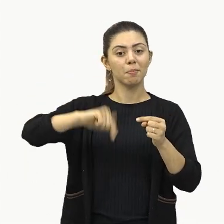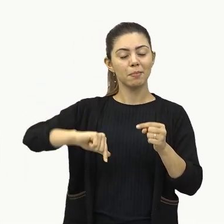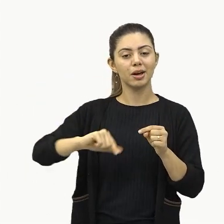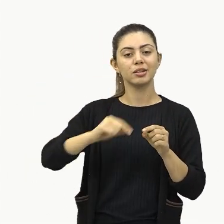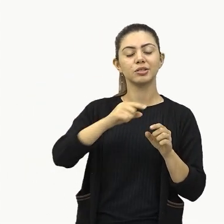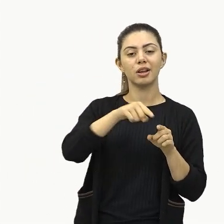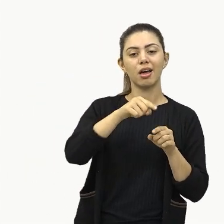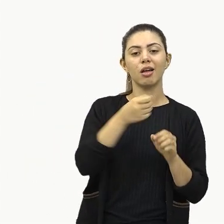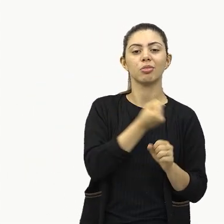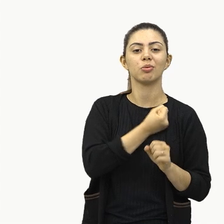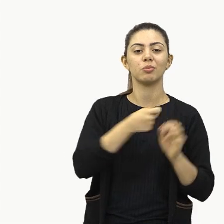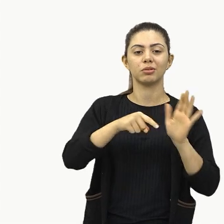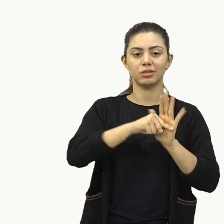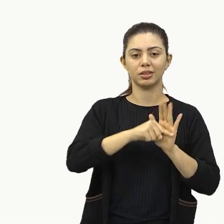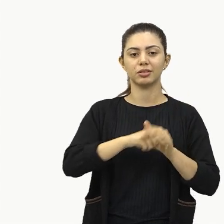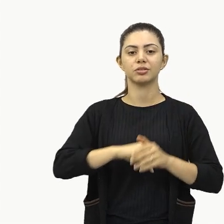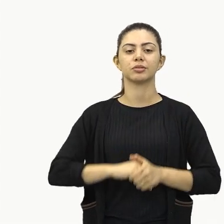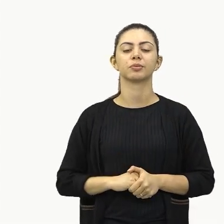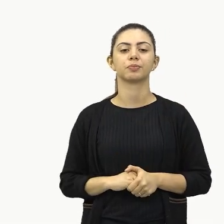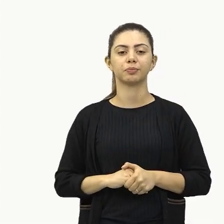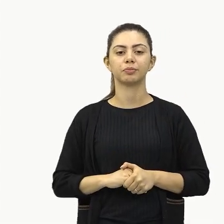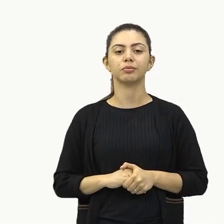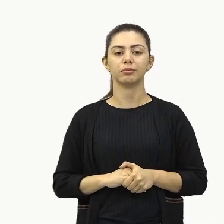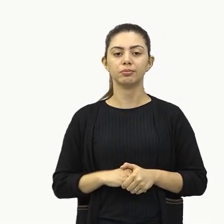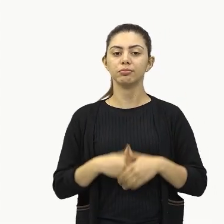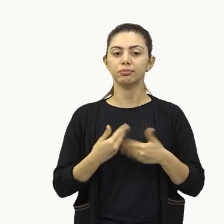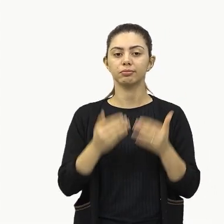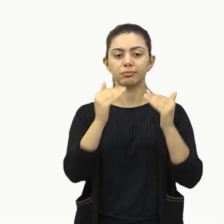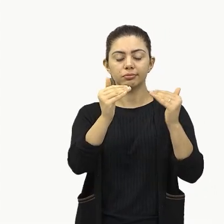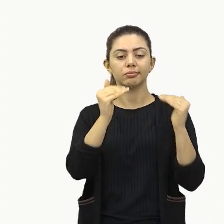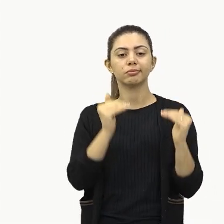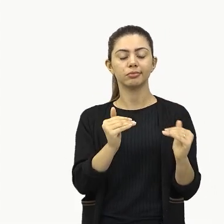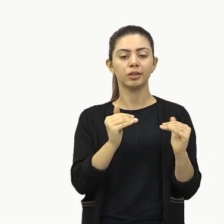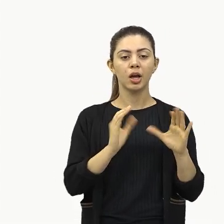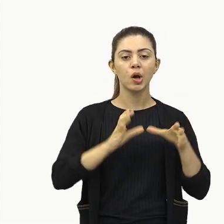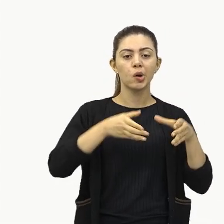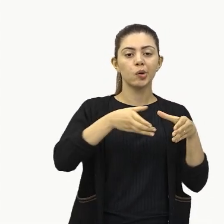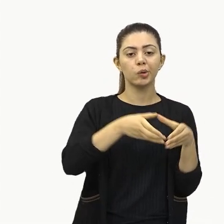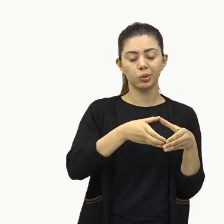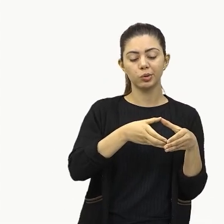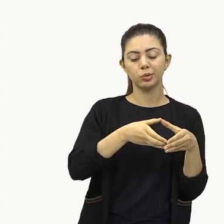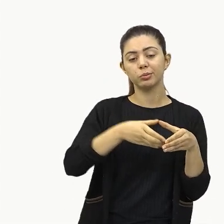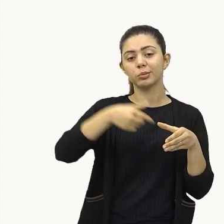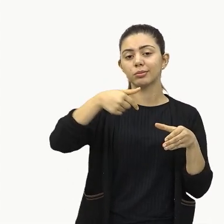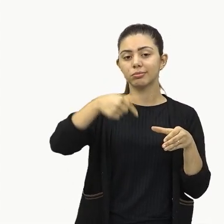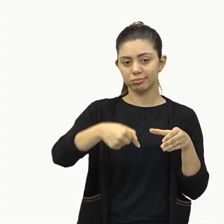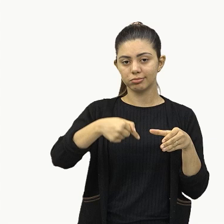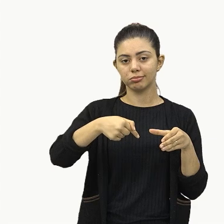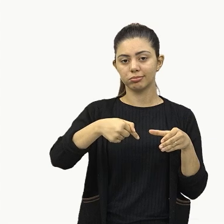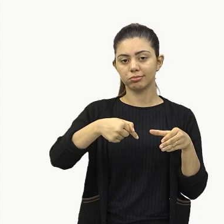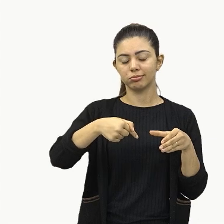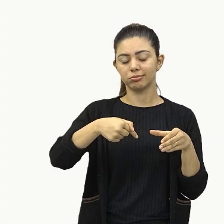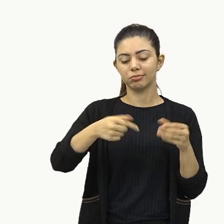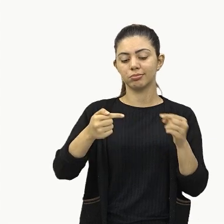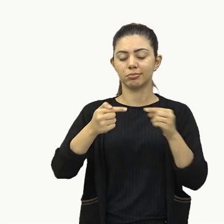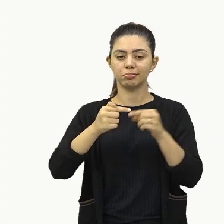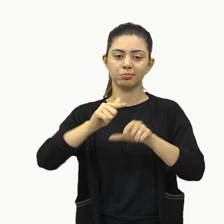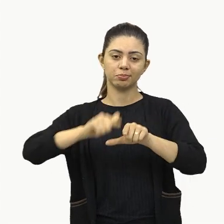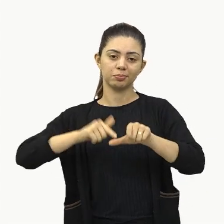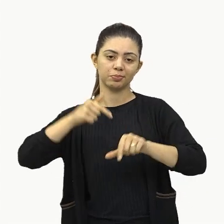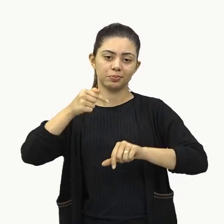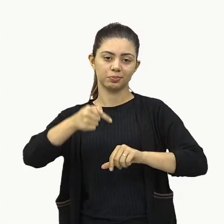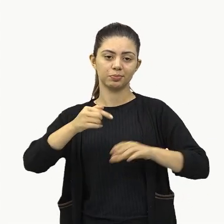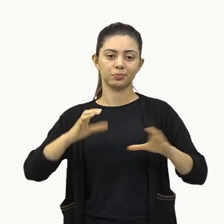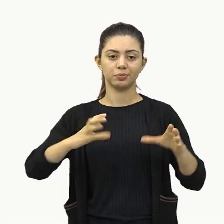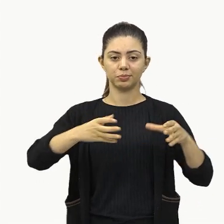negativos. Chegamos então aí no conjunto dos números racionais, que nós representamos aí pela letra